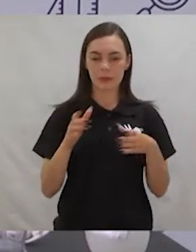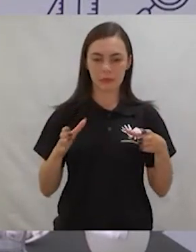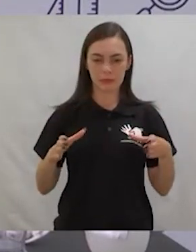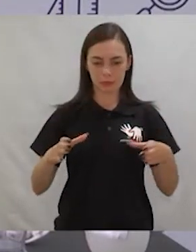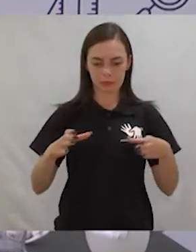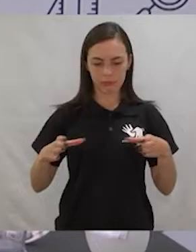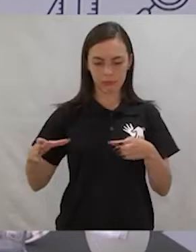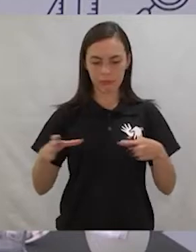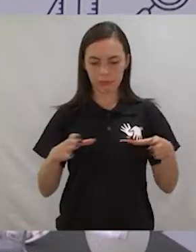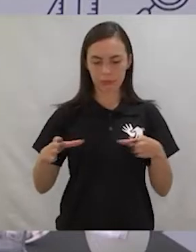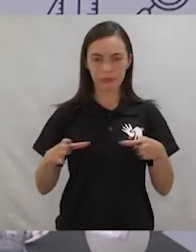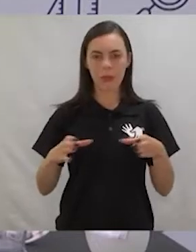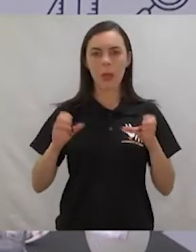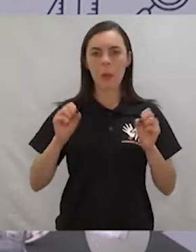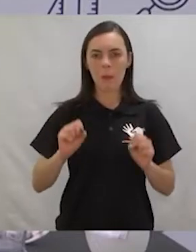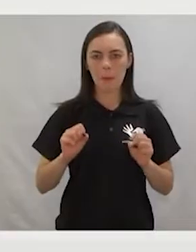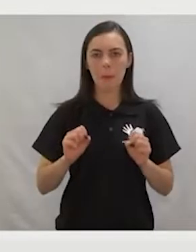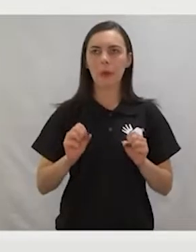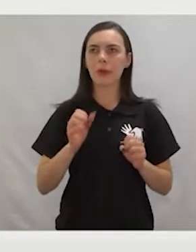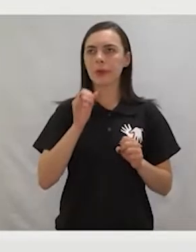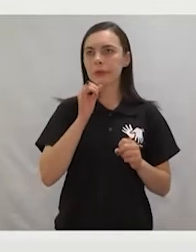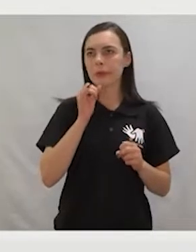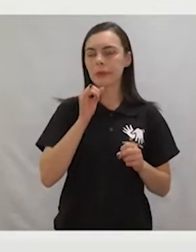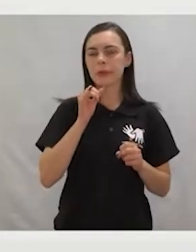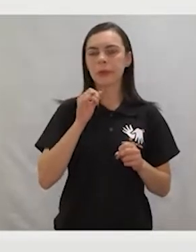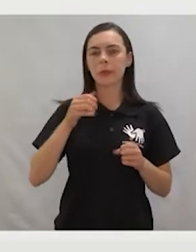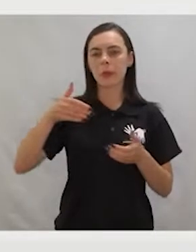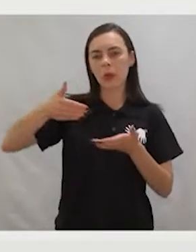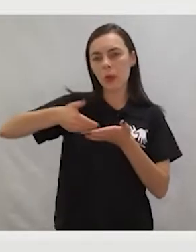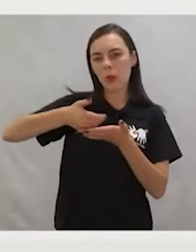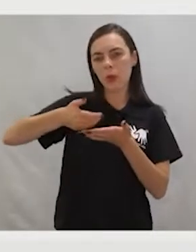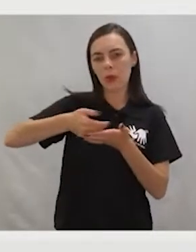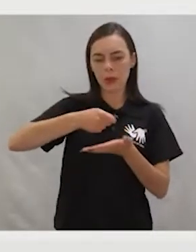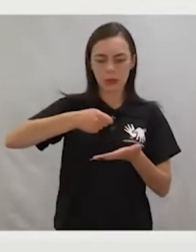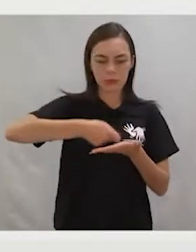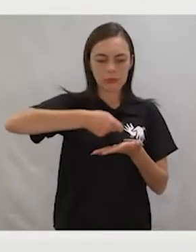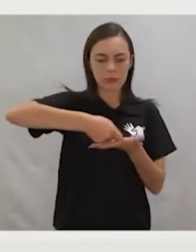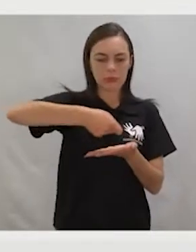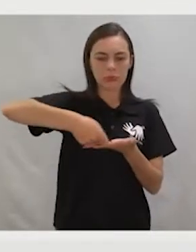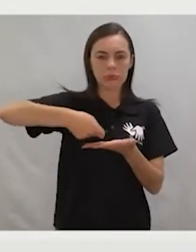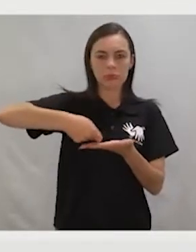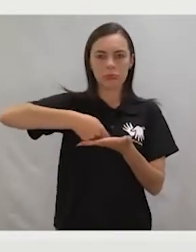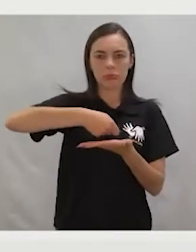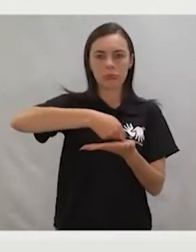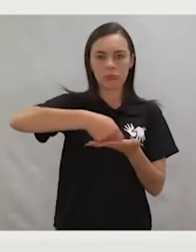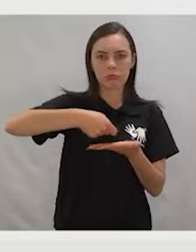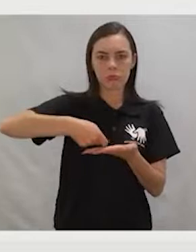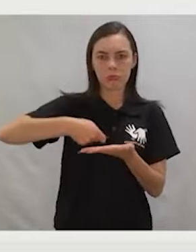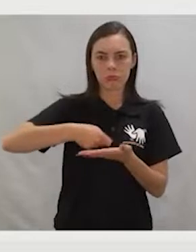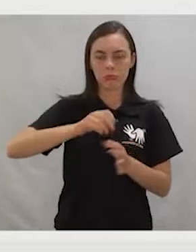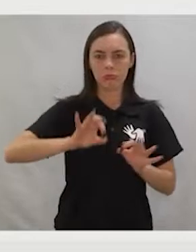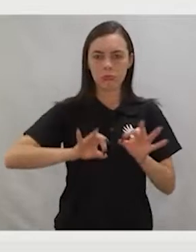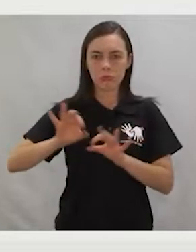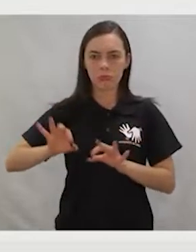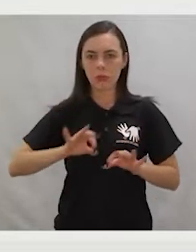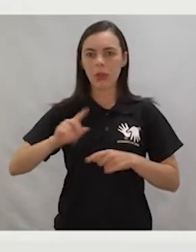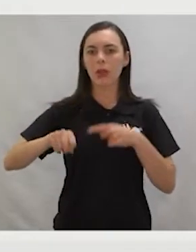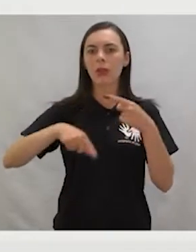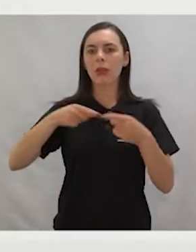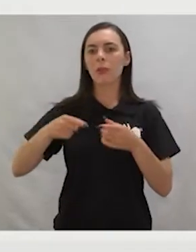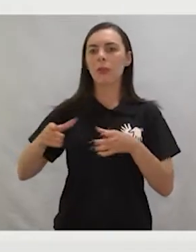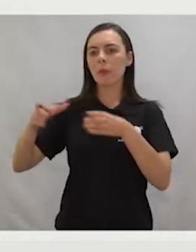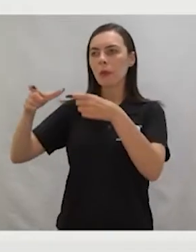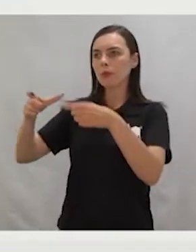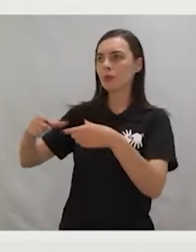espalhar bem bonitinho, pode ter o auxílio de uma colher, né, para espalhar ali. Depois que fizer isso, vocês vão colocar